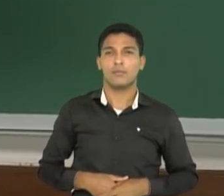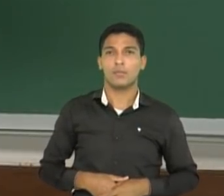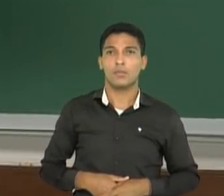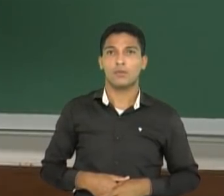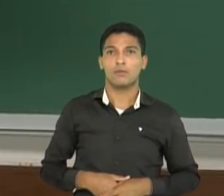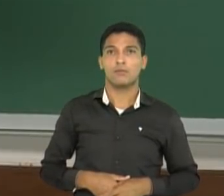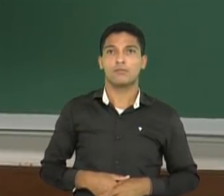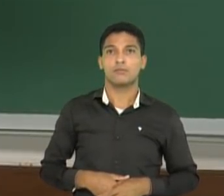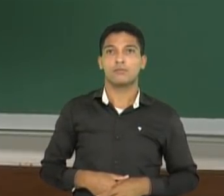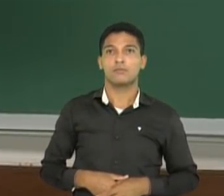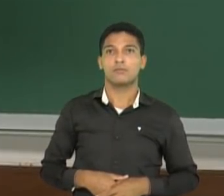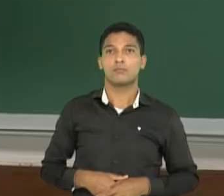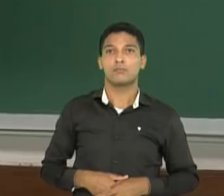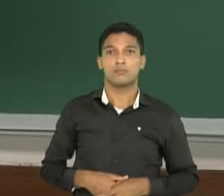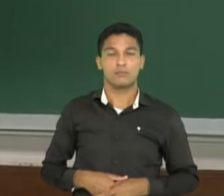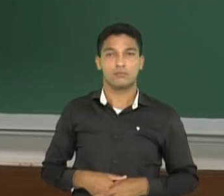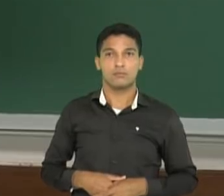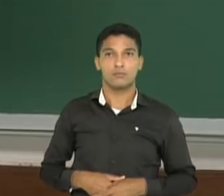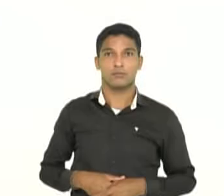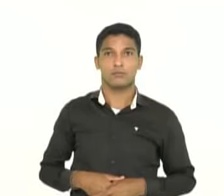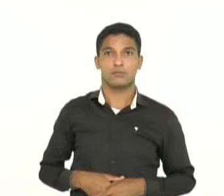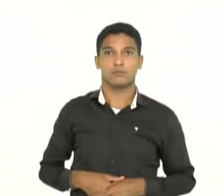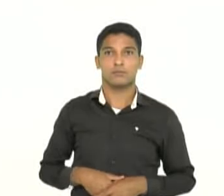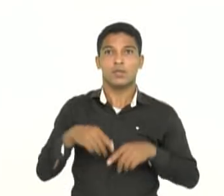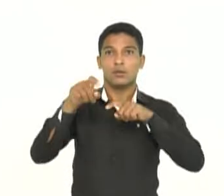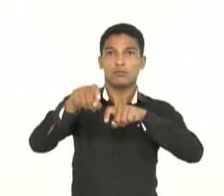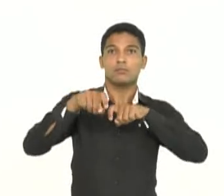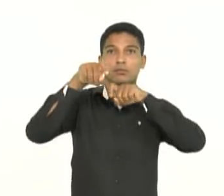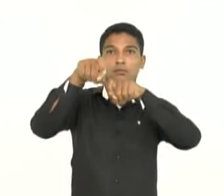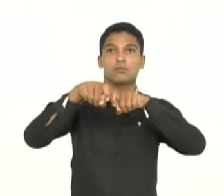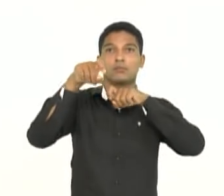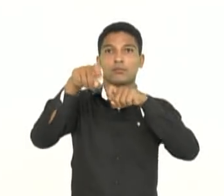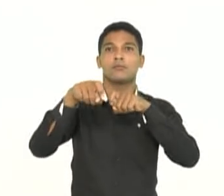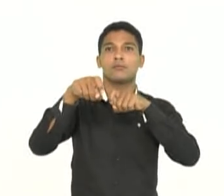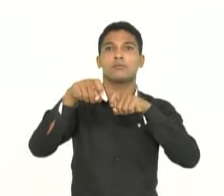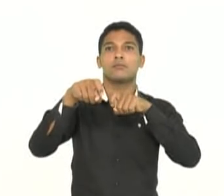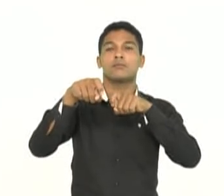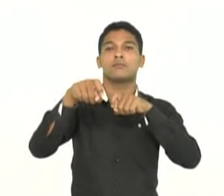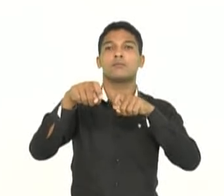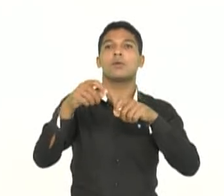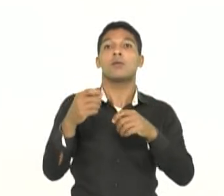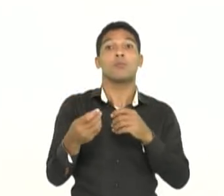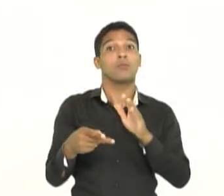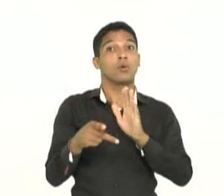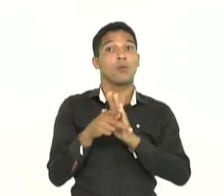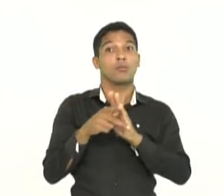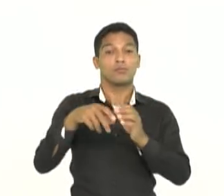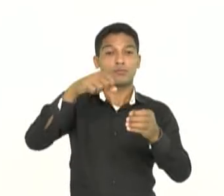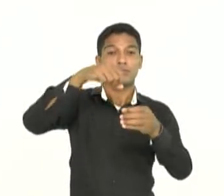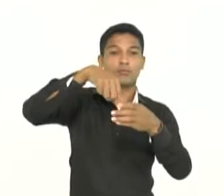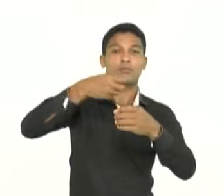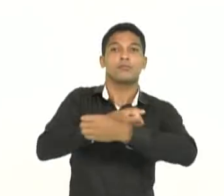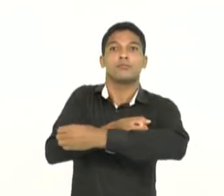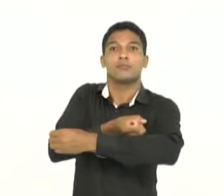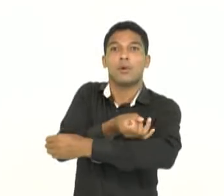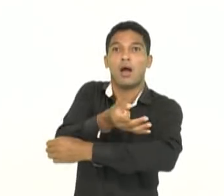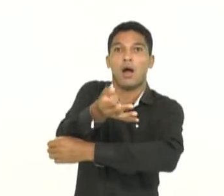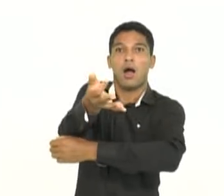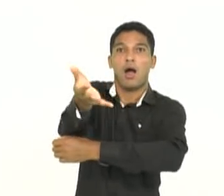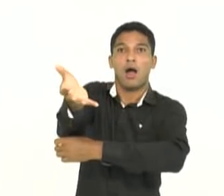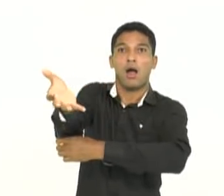ele acontece na região norte? Pequenas propriedades, né, propriedades de pequeno porte, mão de